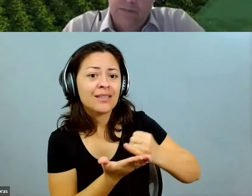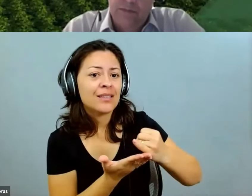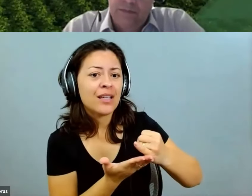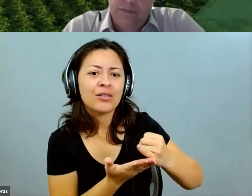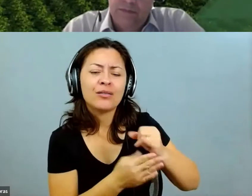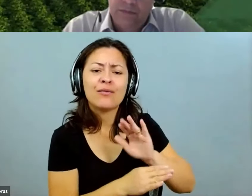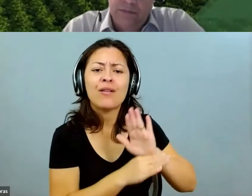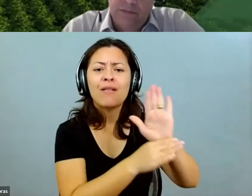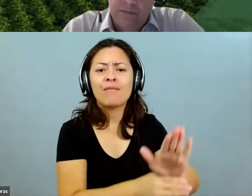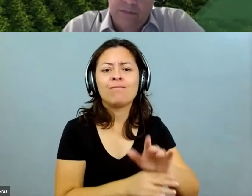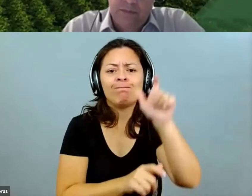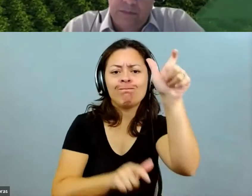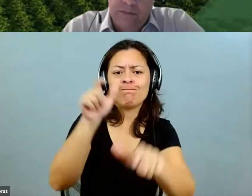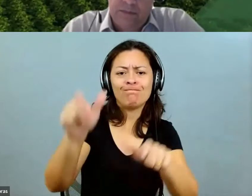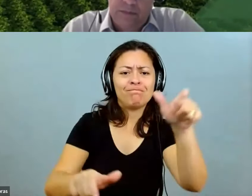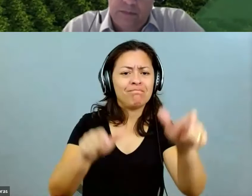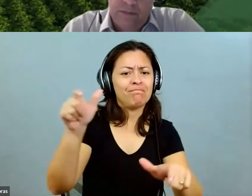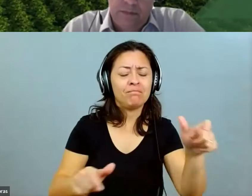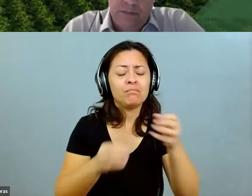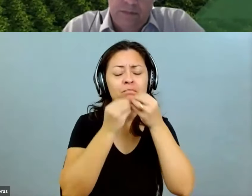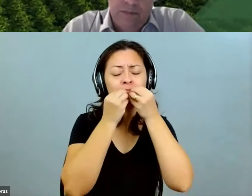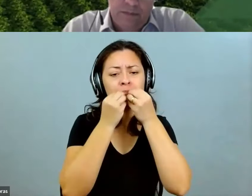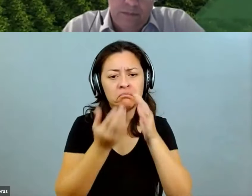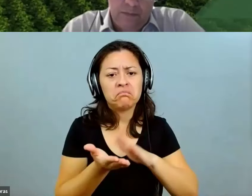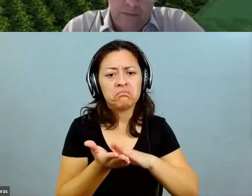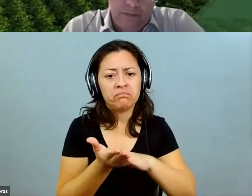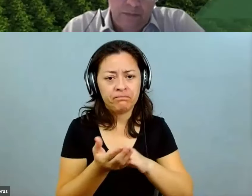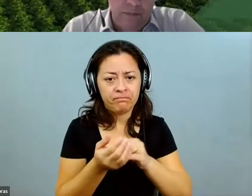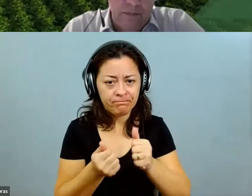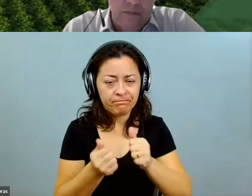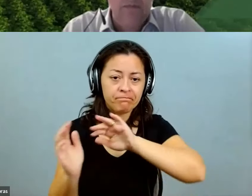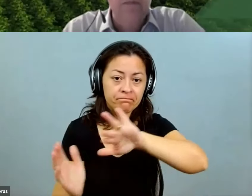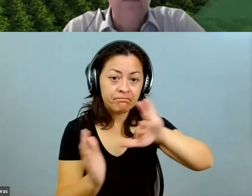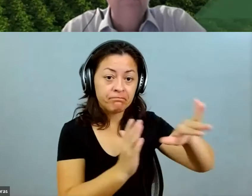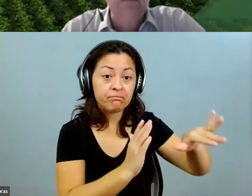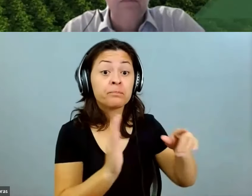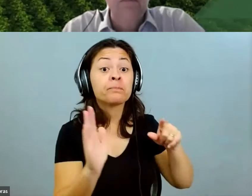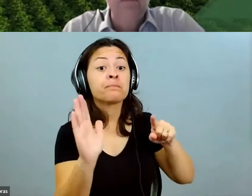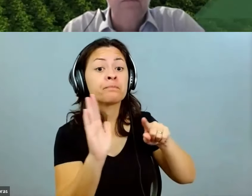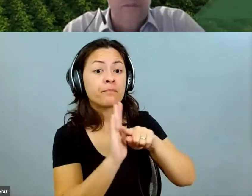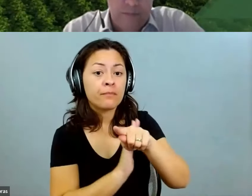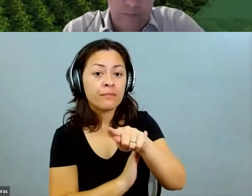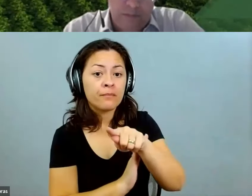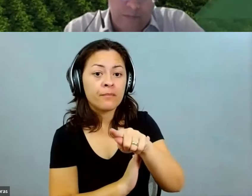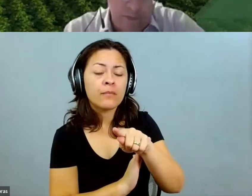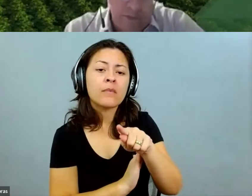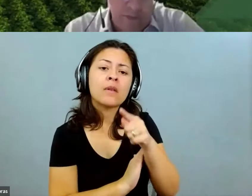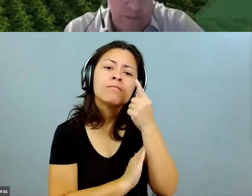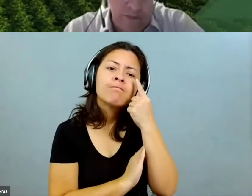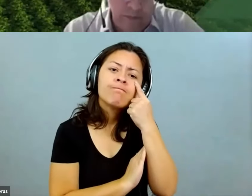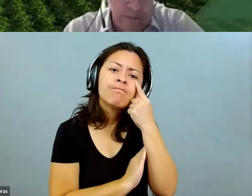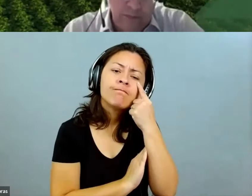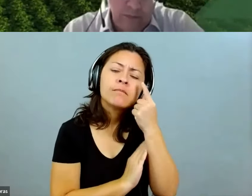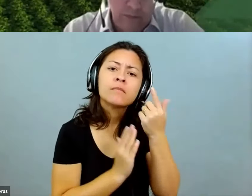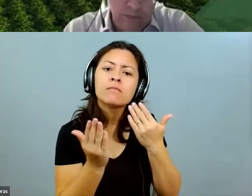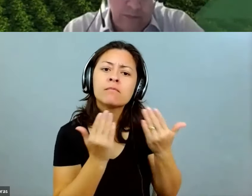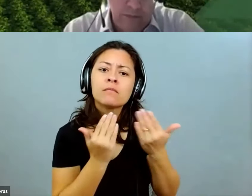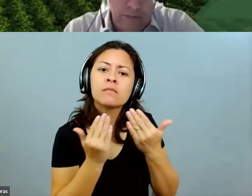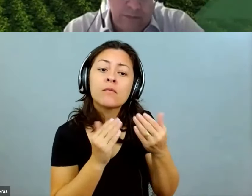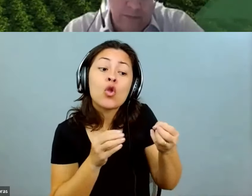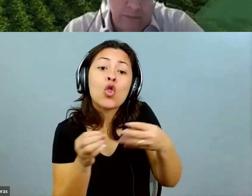na vida das pessoas eh e aí passando um pouco paraas perguntas eh eu gostaria de conversar com vocês um pouquinho sobre esses